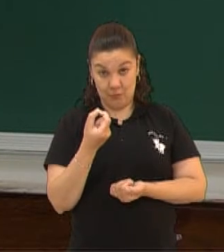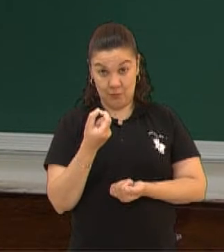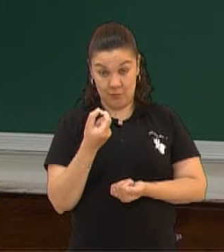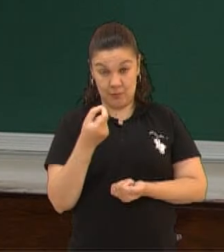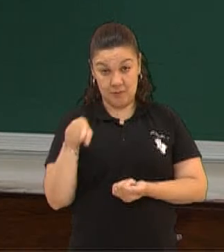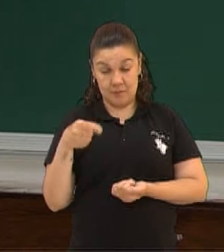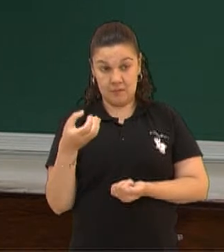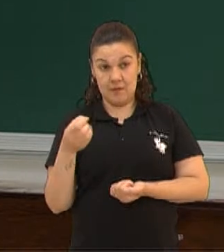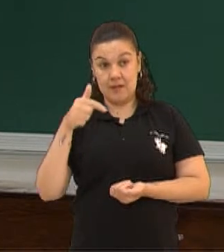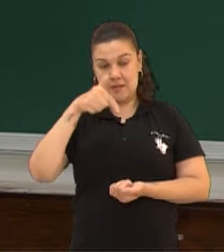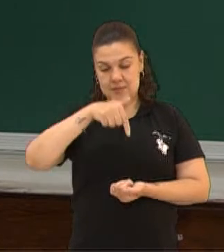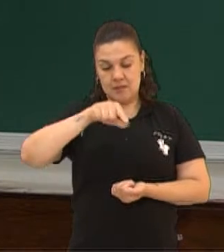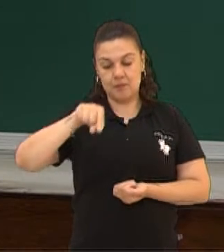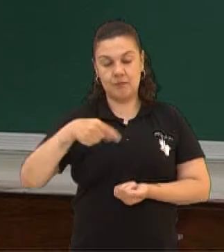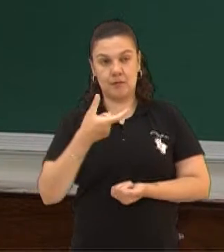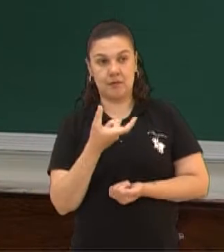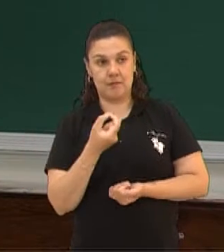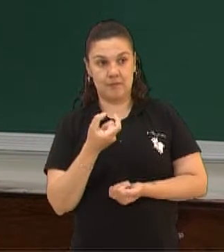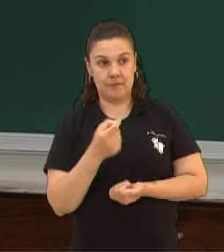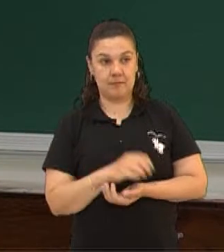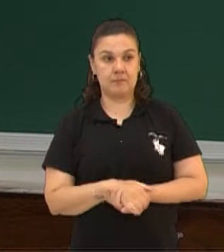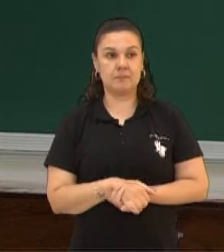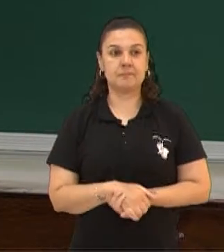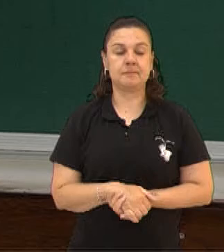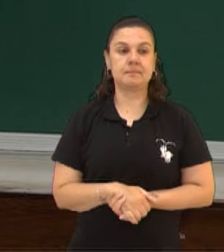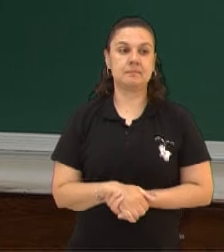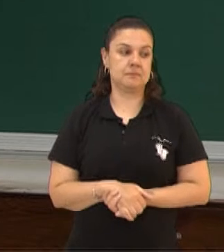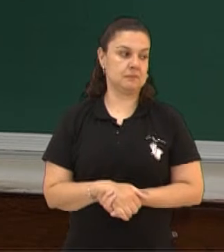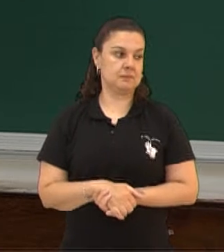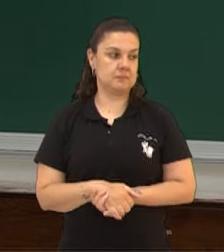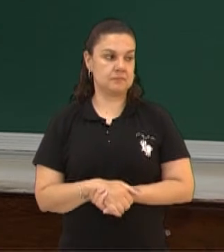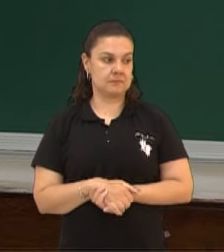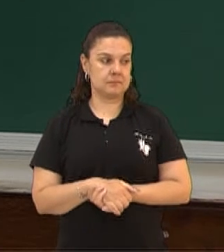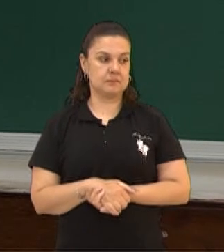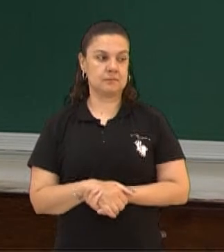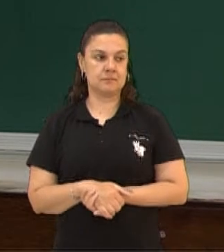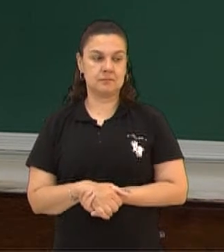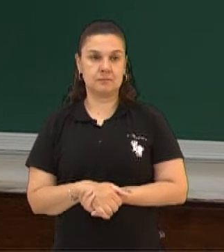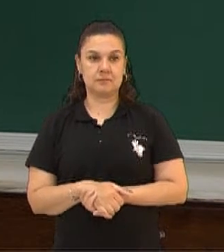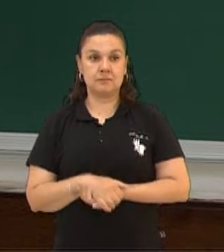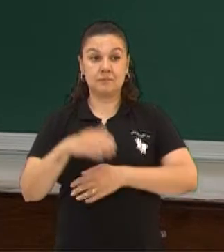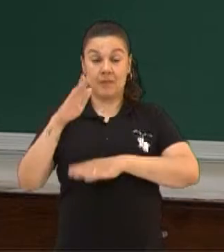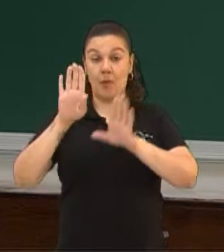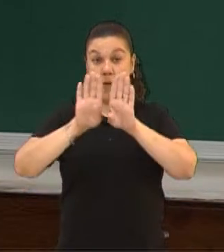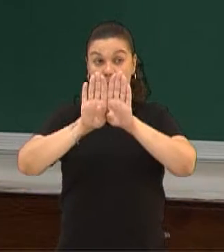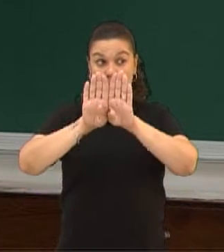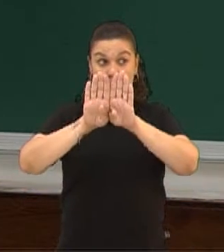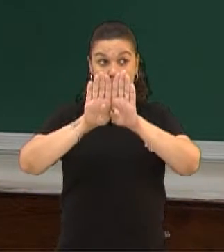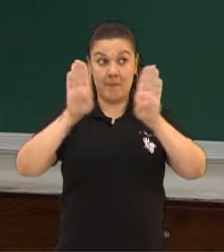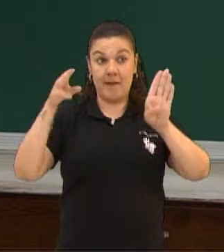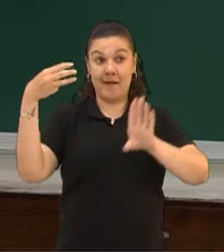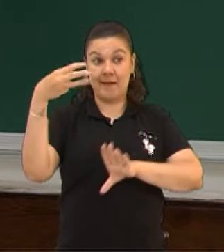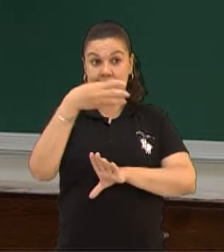ficar 7,20 metros. O que significa isso? Ó, que a parede 3 mede